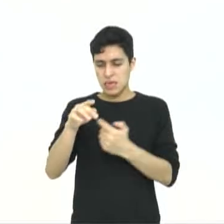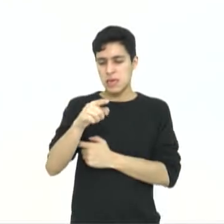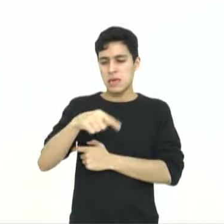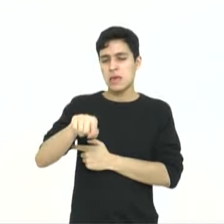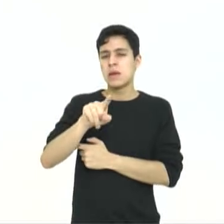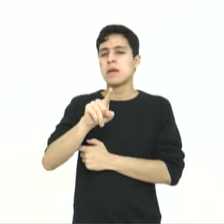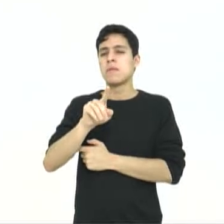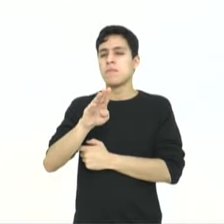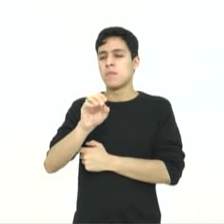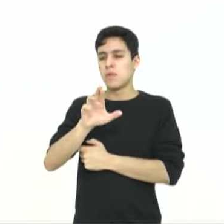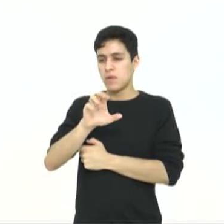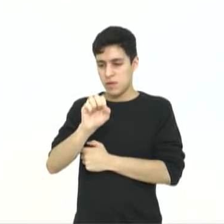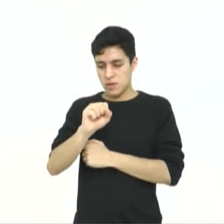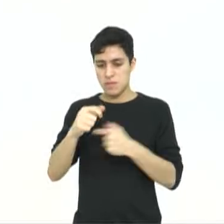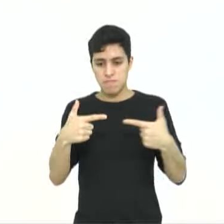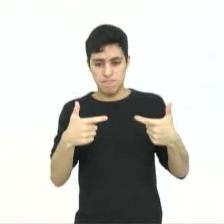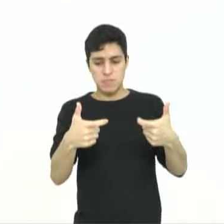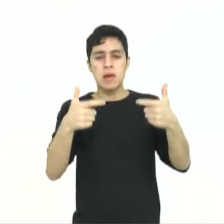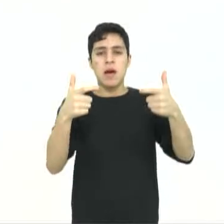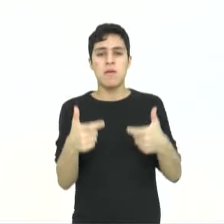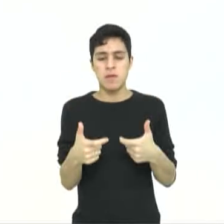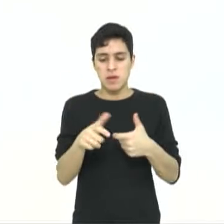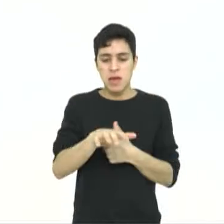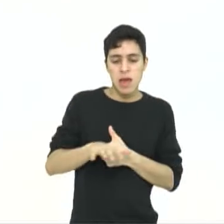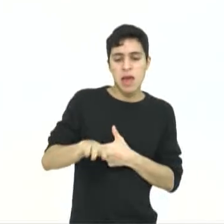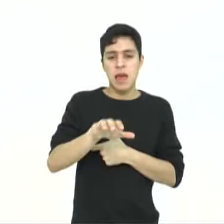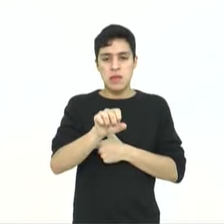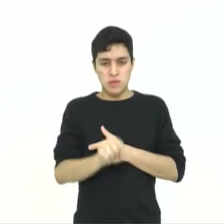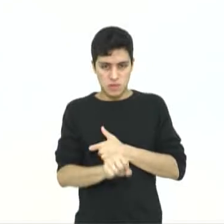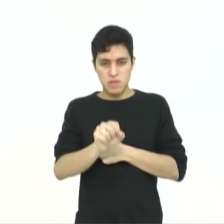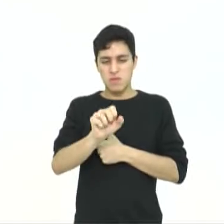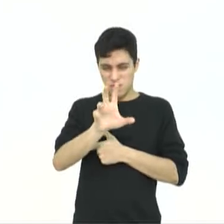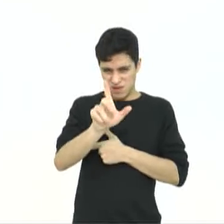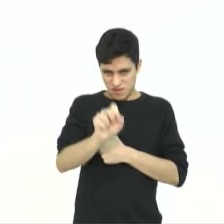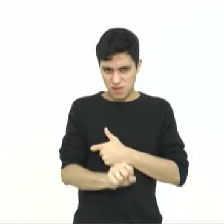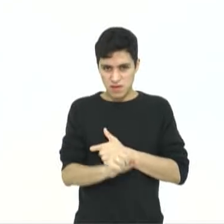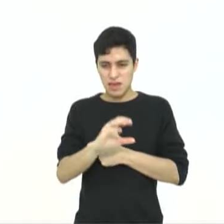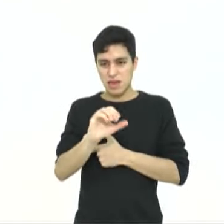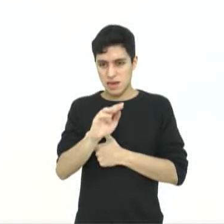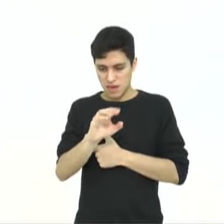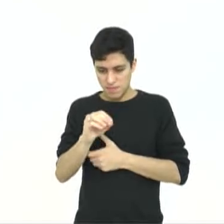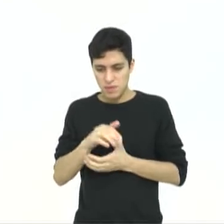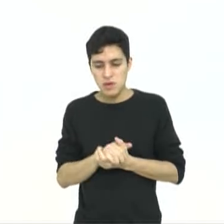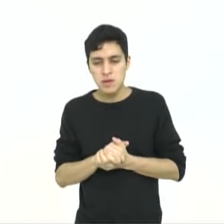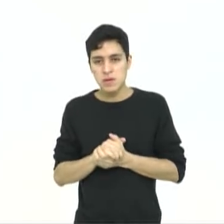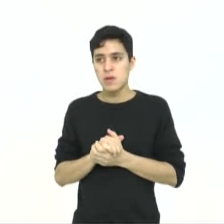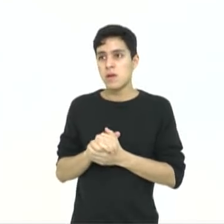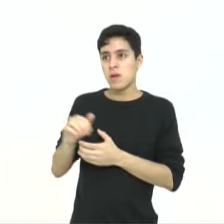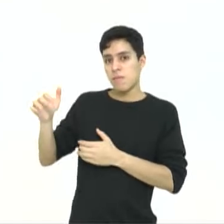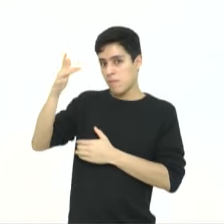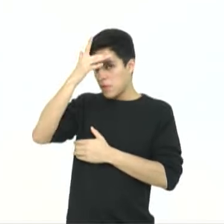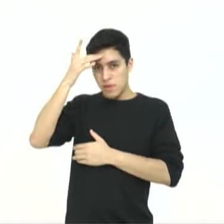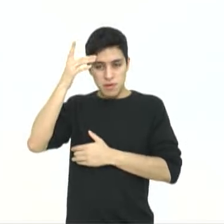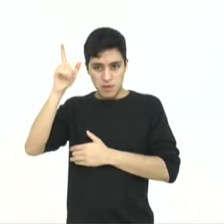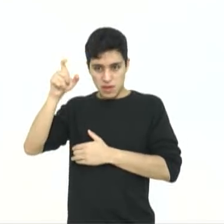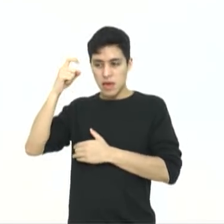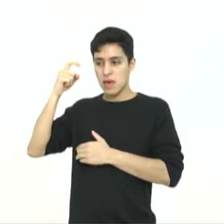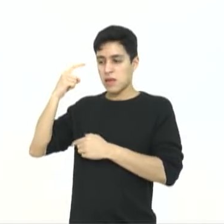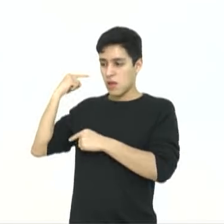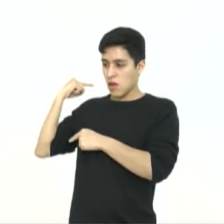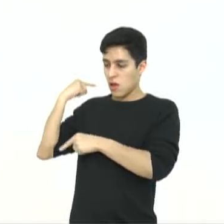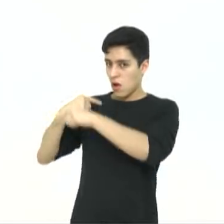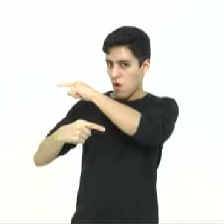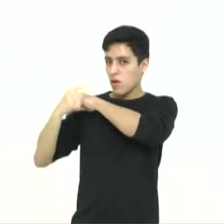2 confrontos armados na cidade do Cabo, na região da África do Sul, entre os colonos de origem holandesa, né, os